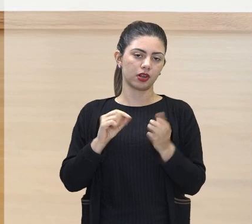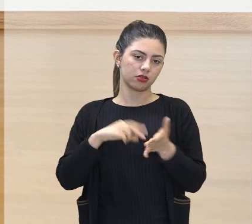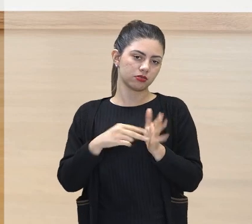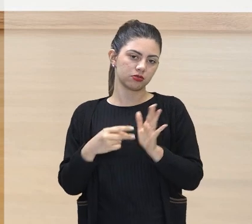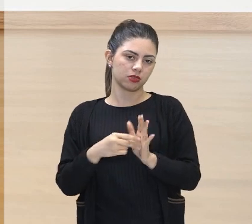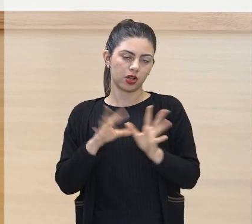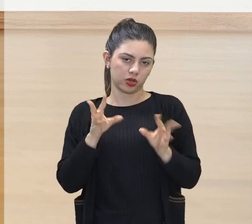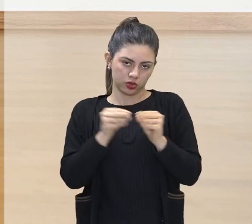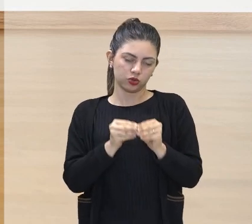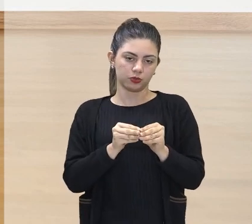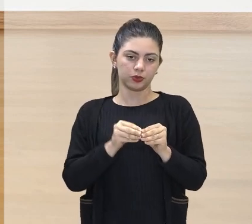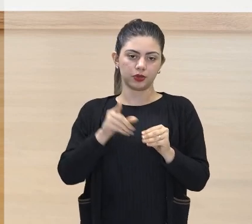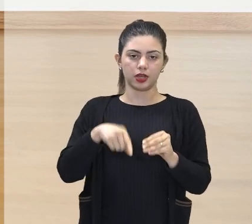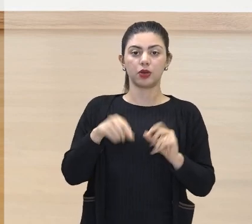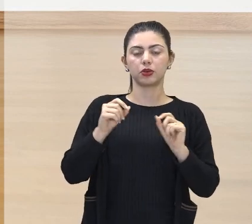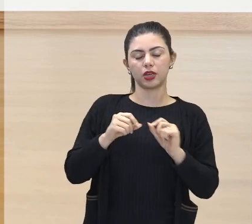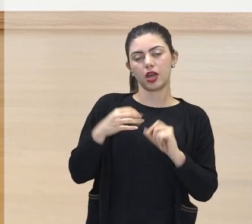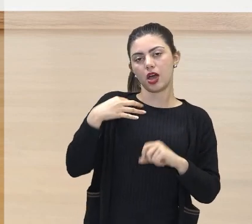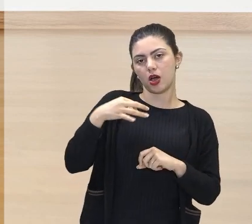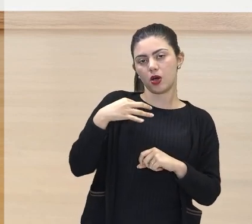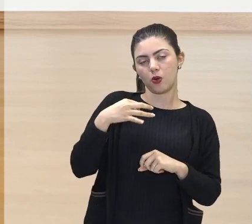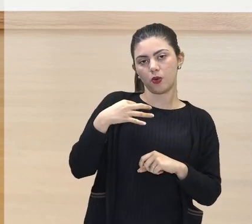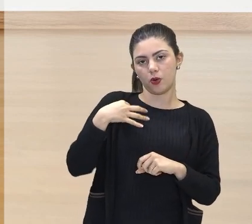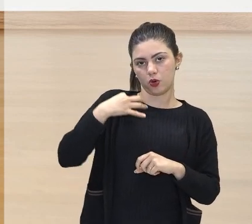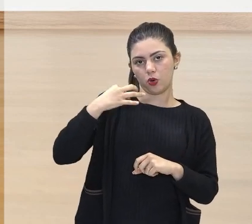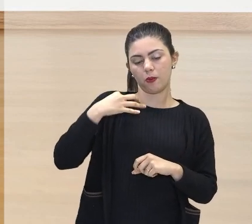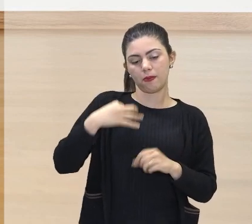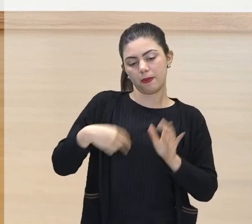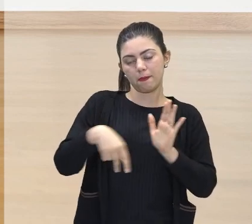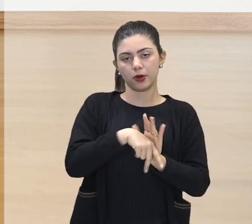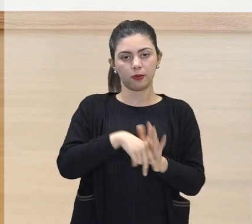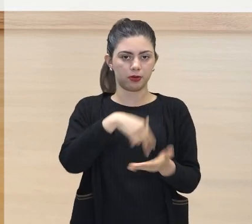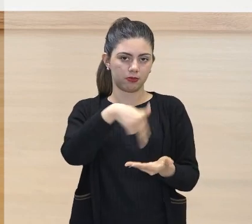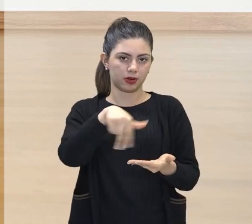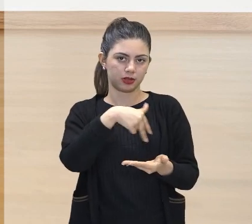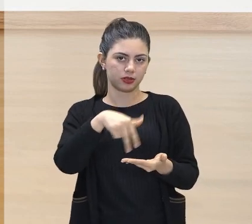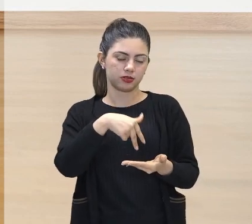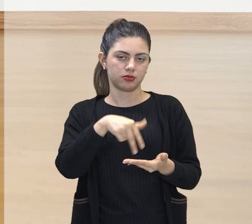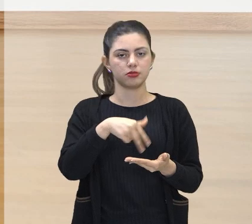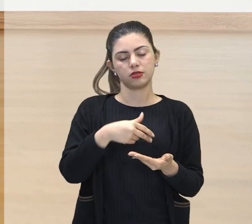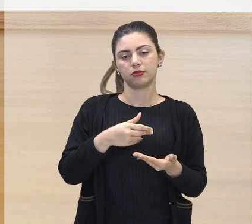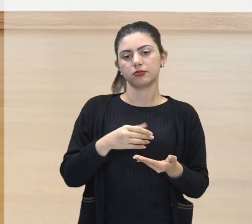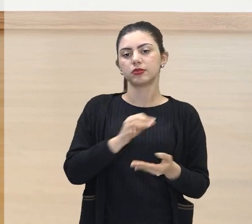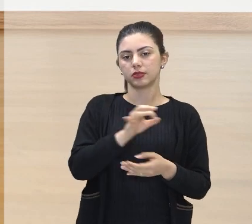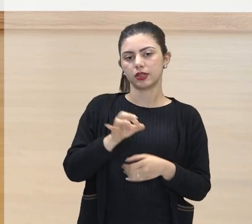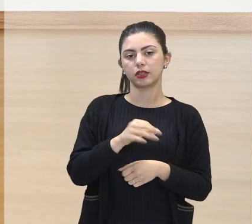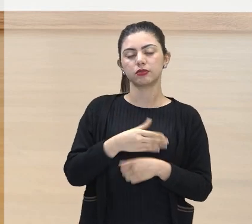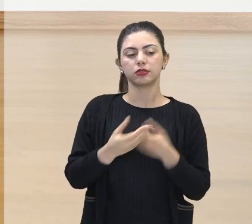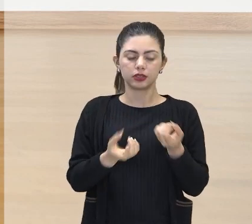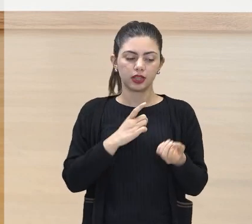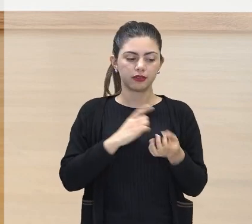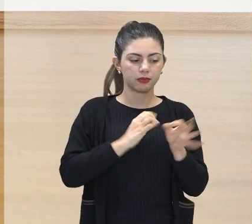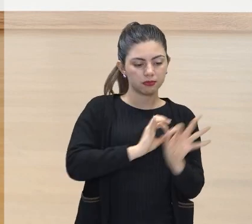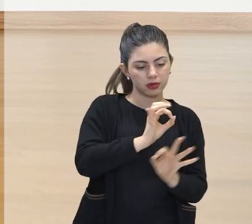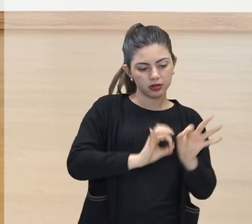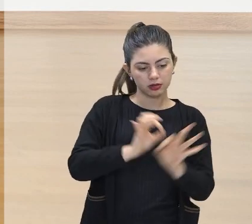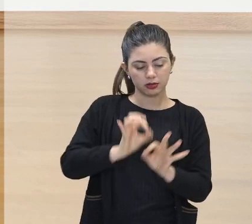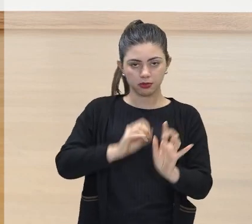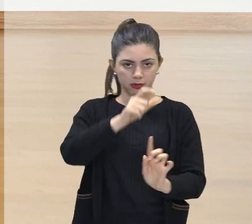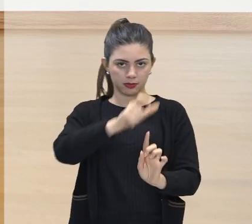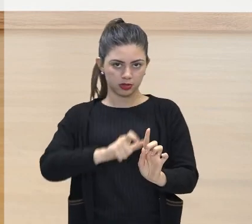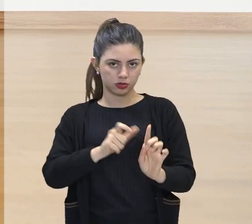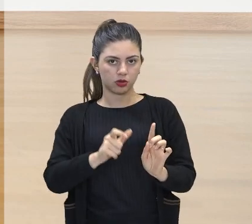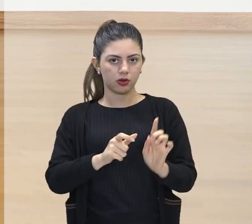cênico ou mesmo o conjunto da indumentária e acessórios, criado ou produzido pelo figurinista